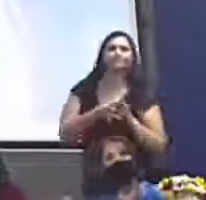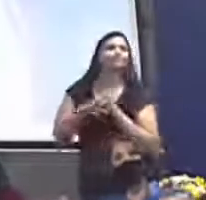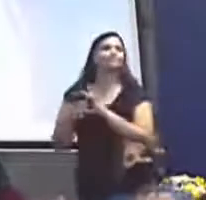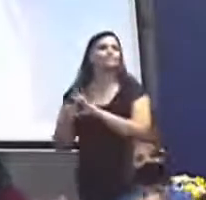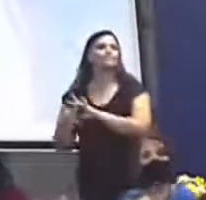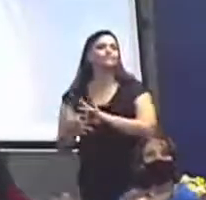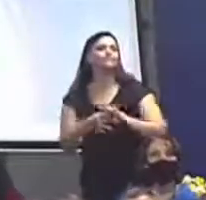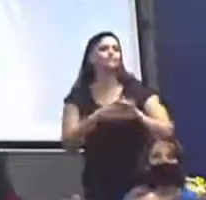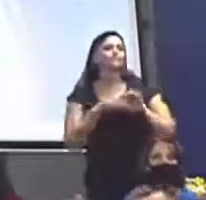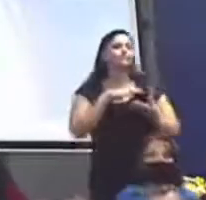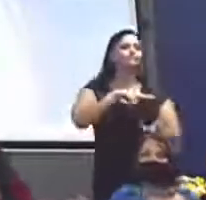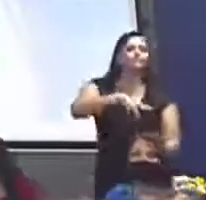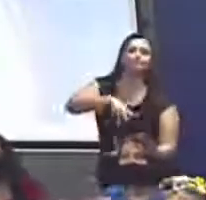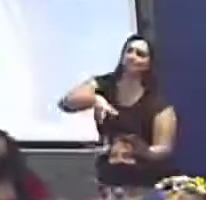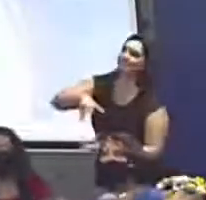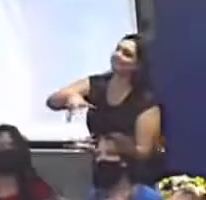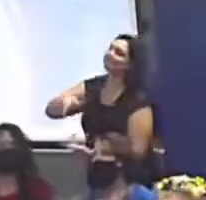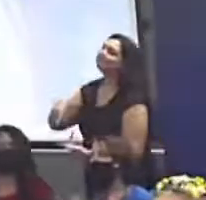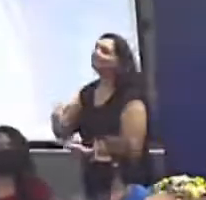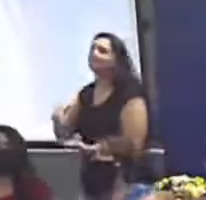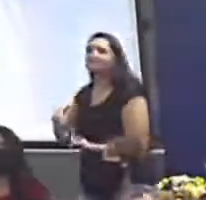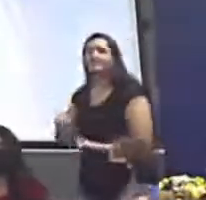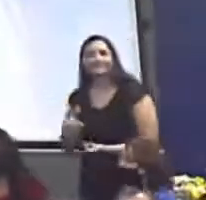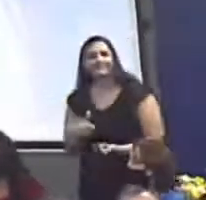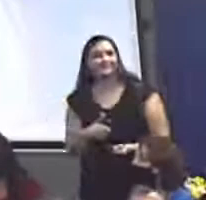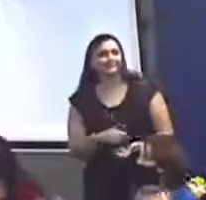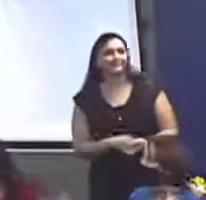pelo mundo vai rodar.